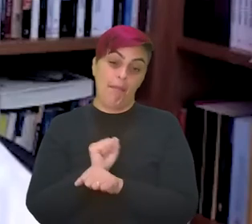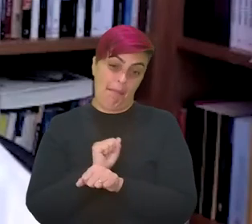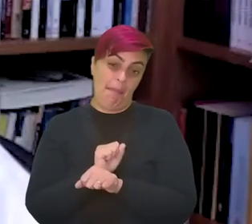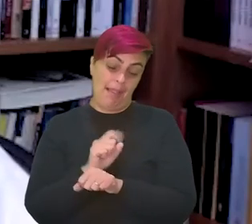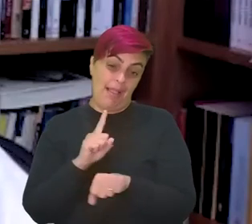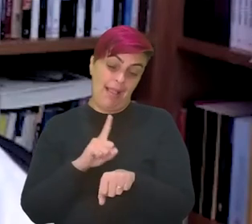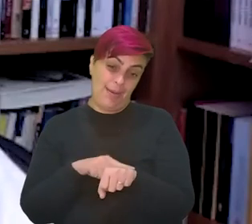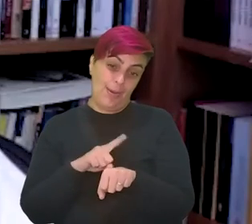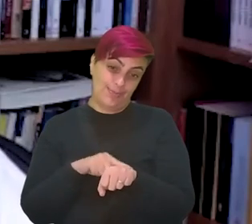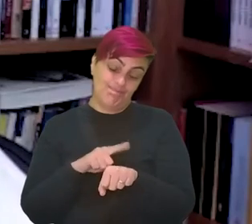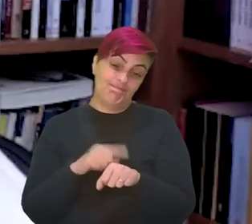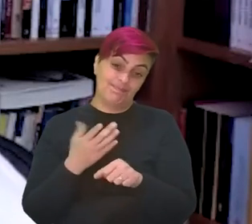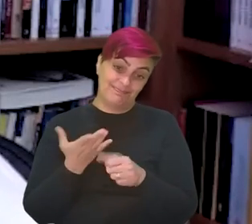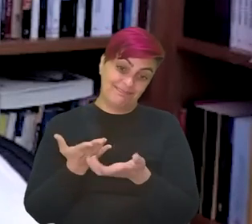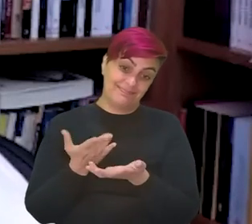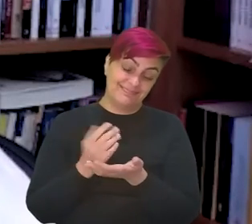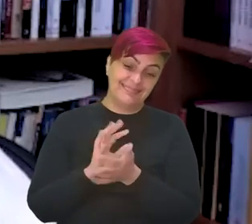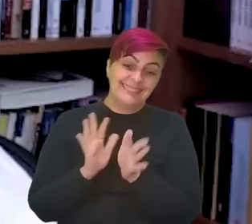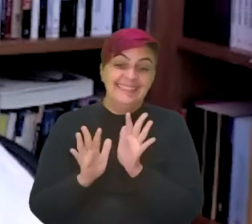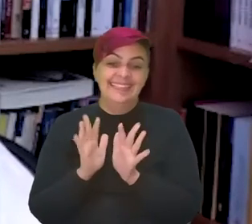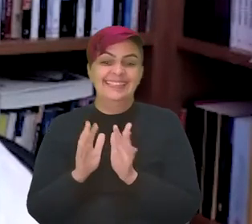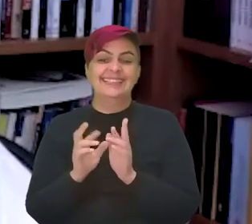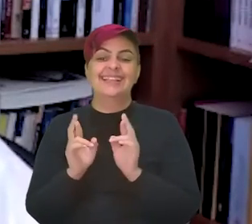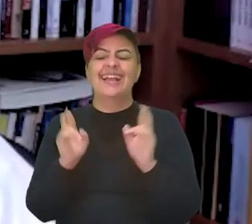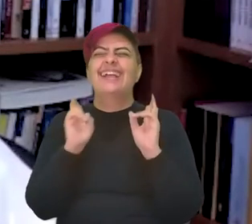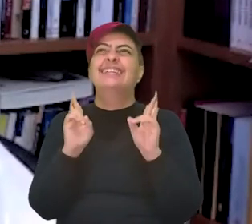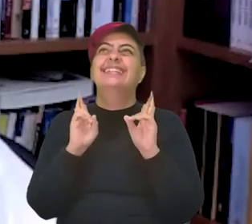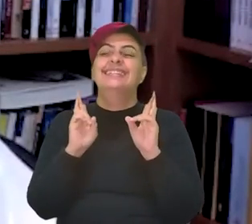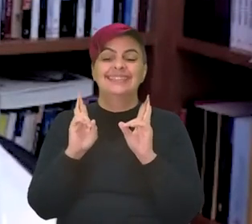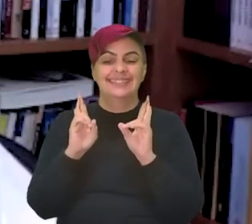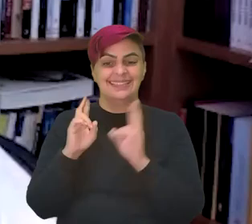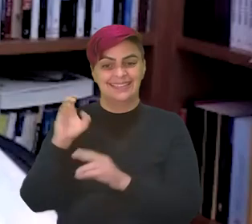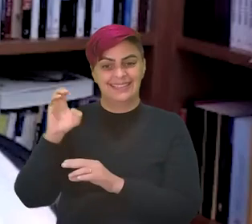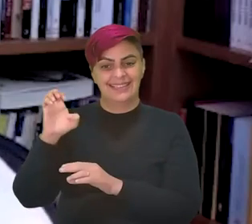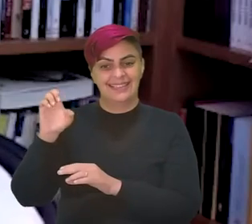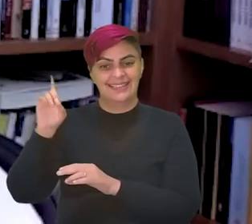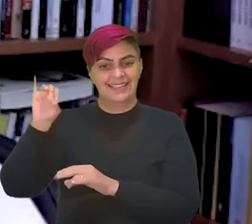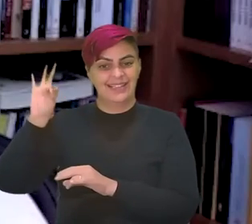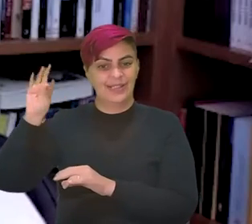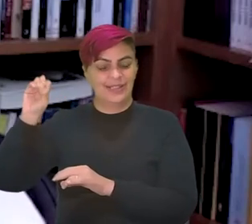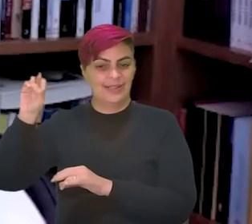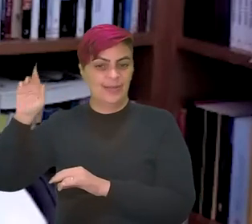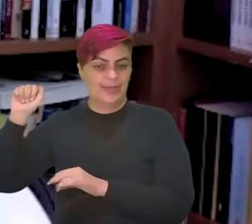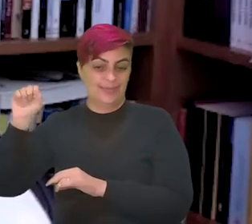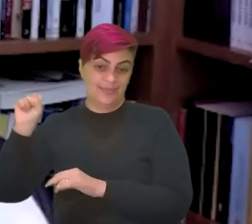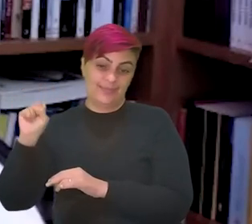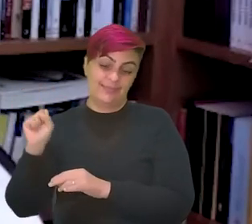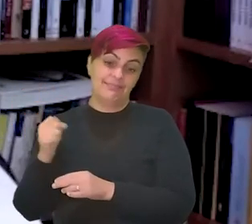esperaram mais um tempo, mas, enfim, graças às editoras, né,